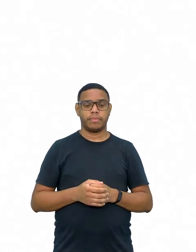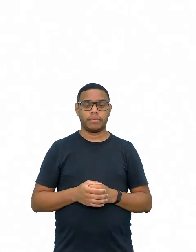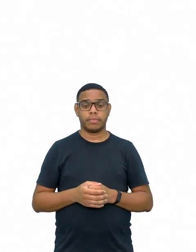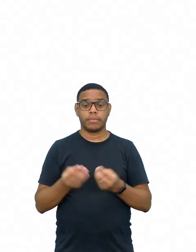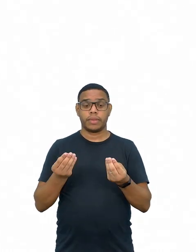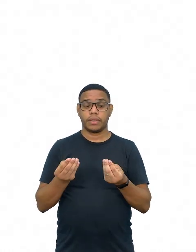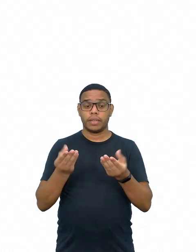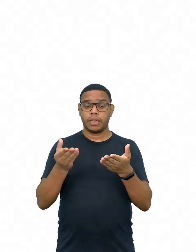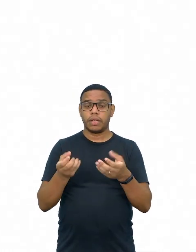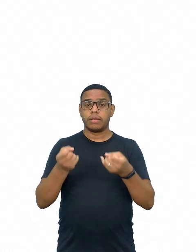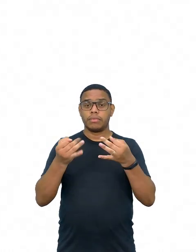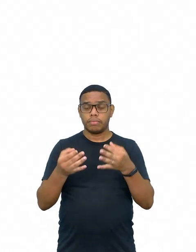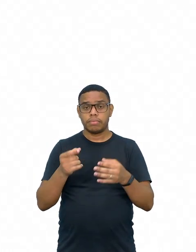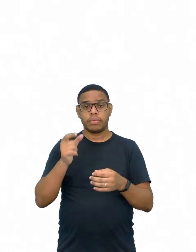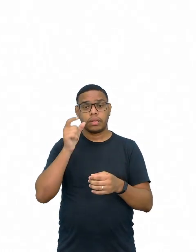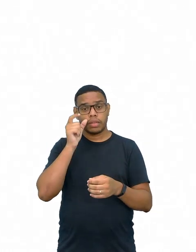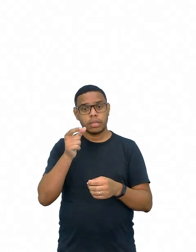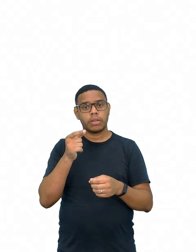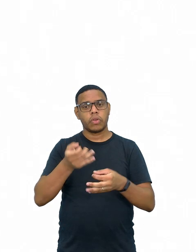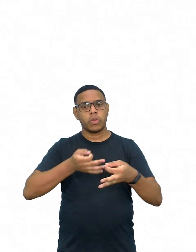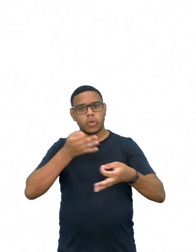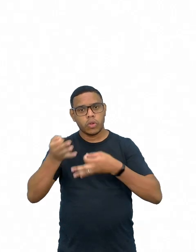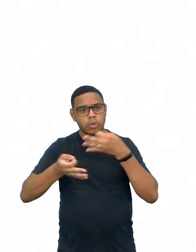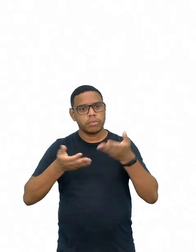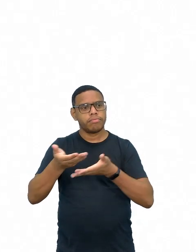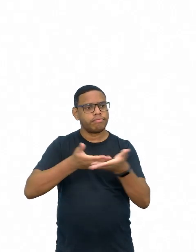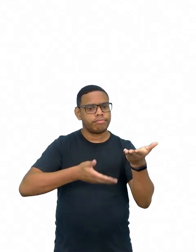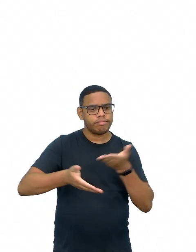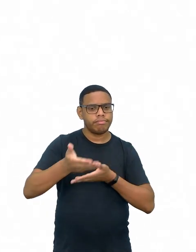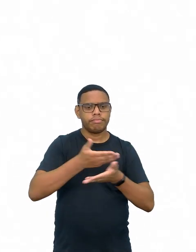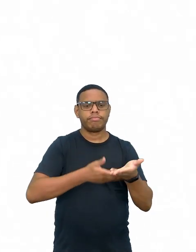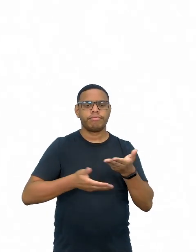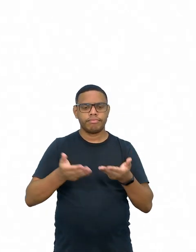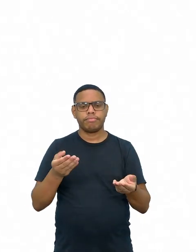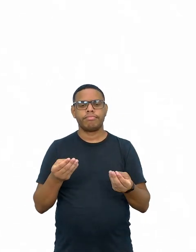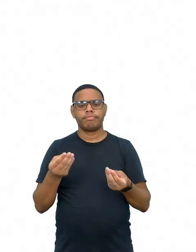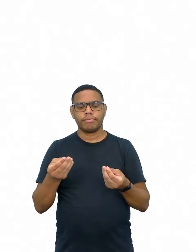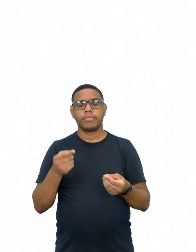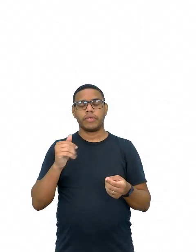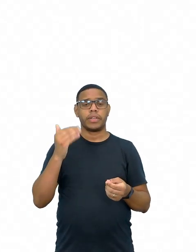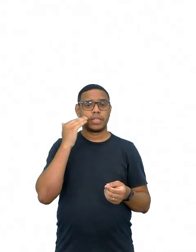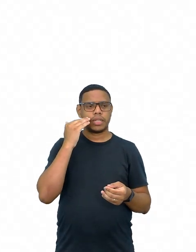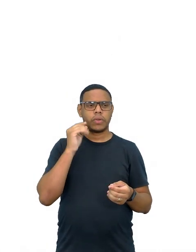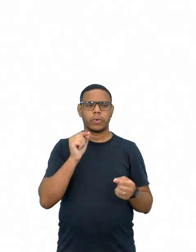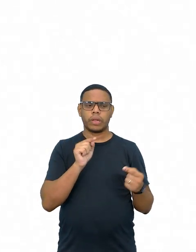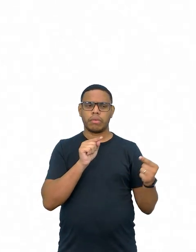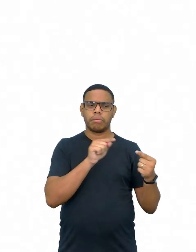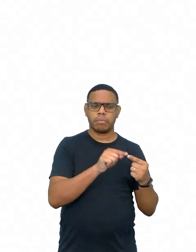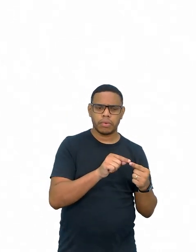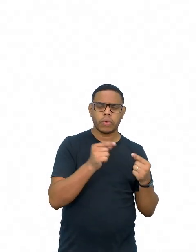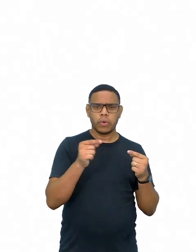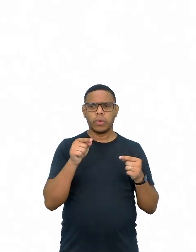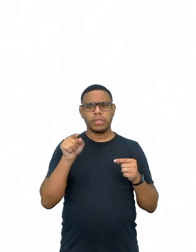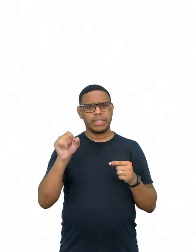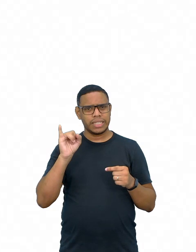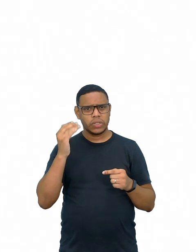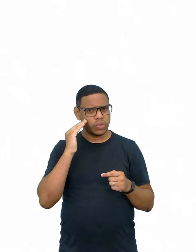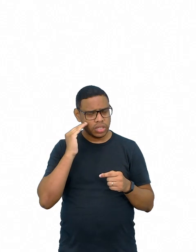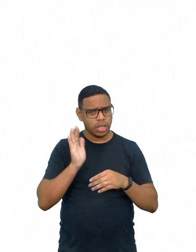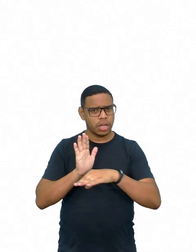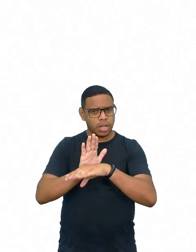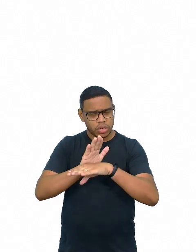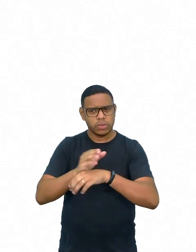Fornecer considerações e intervenções, né? Se eles não conseguirem entender a relação, a gente vai lá e fala,